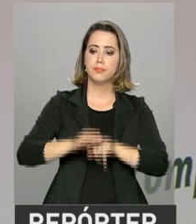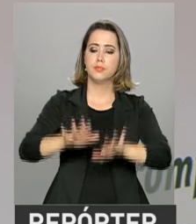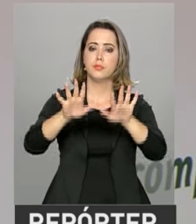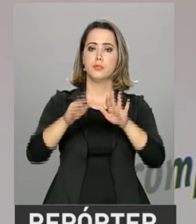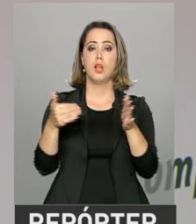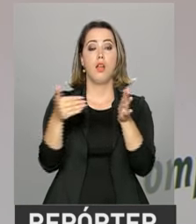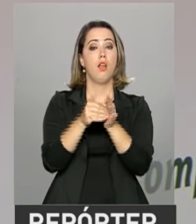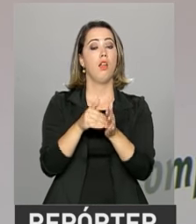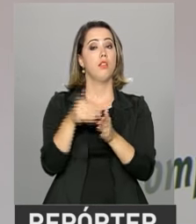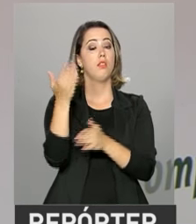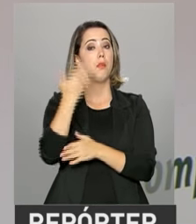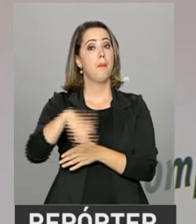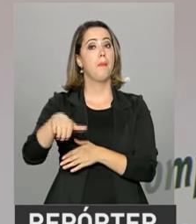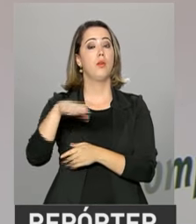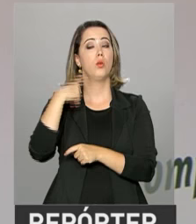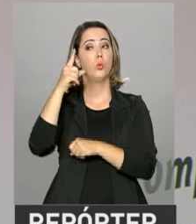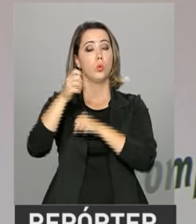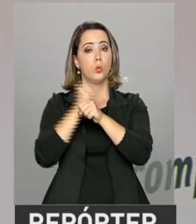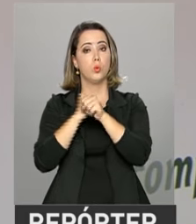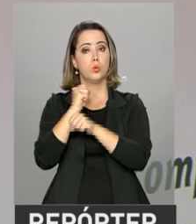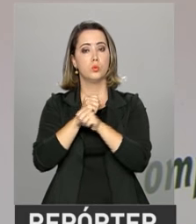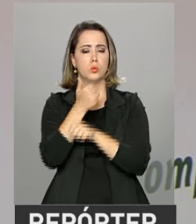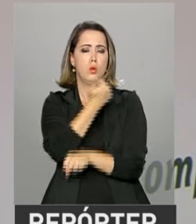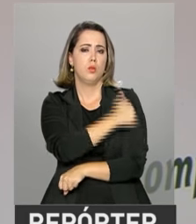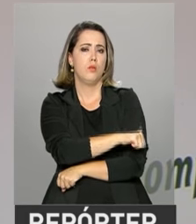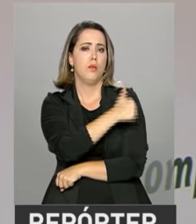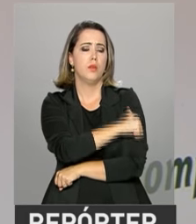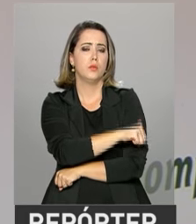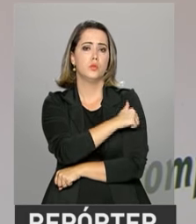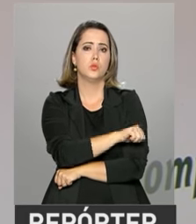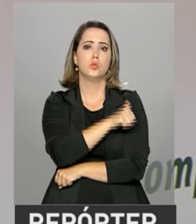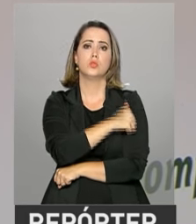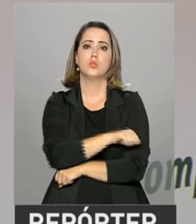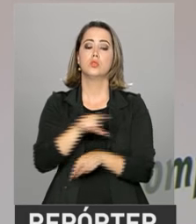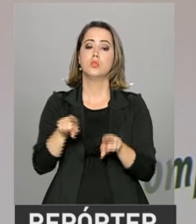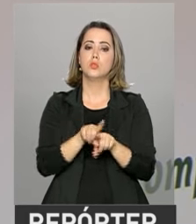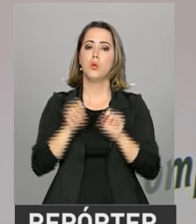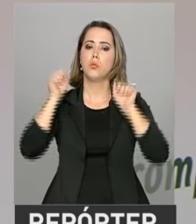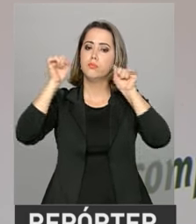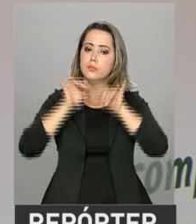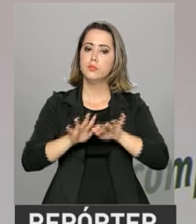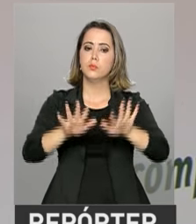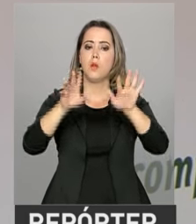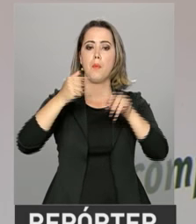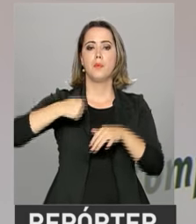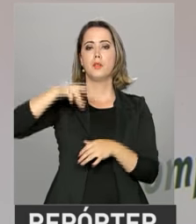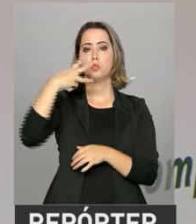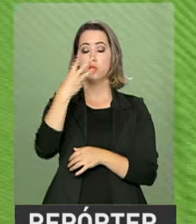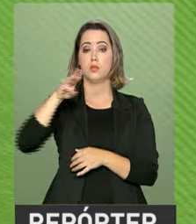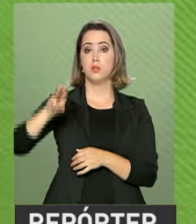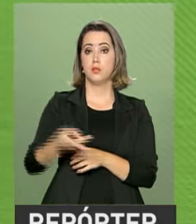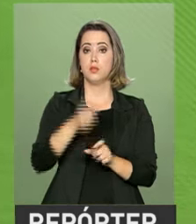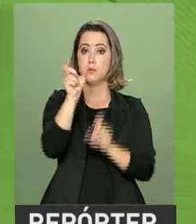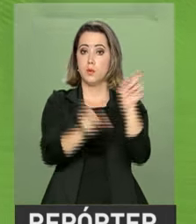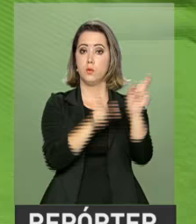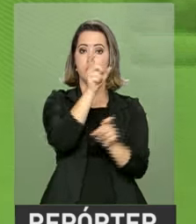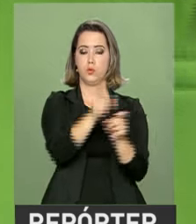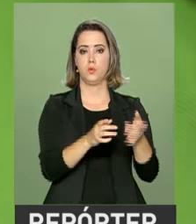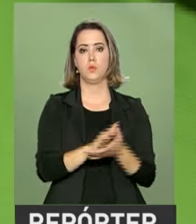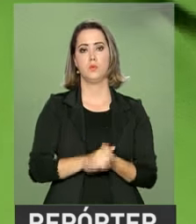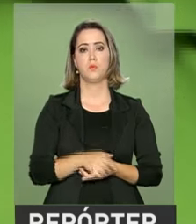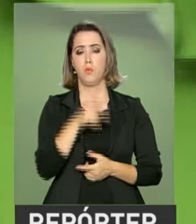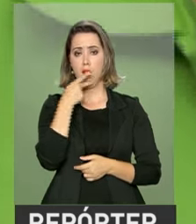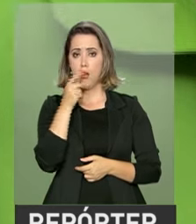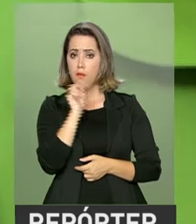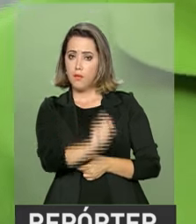até o meio do ano que vem, entre Rio de Janeiro e Niterói, uma população de mais de 3 milhões de habitantes. O biólogo reforça